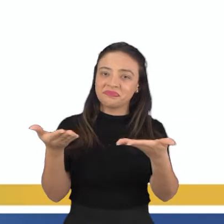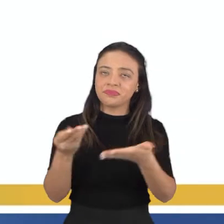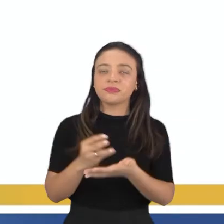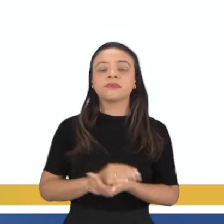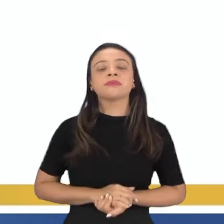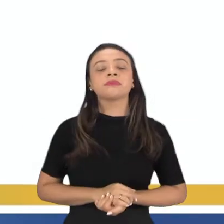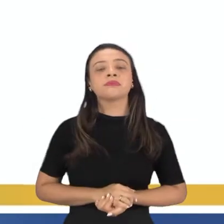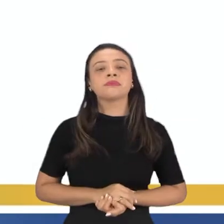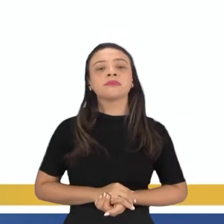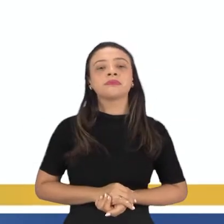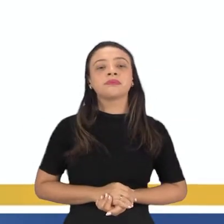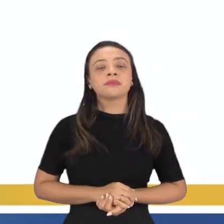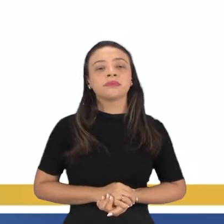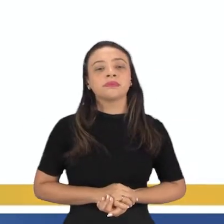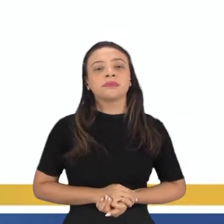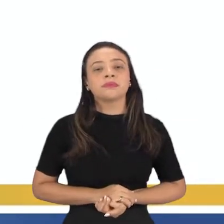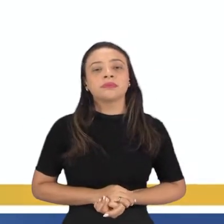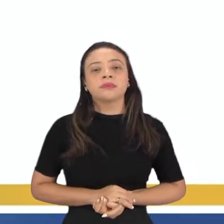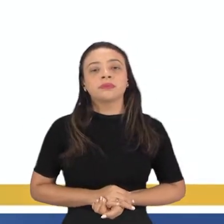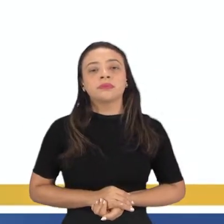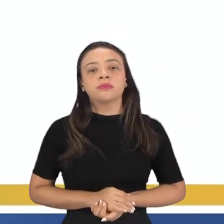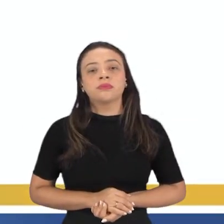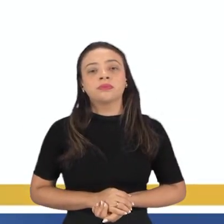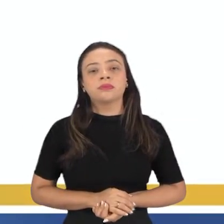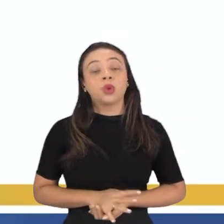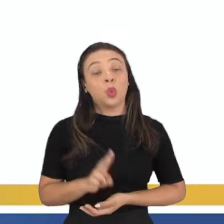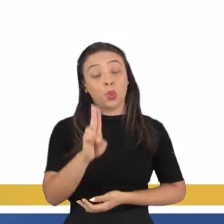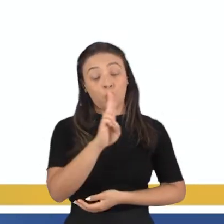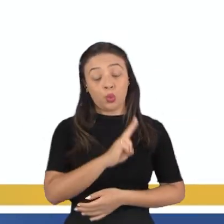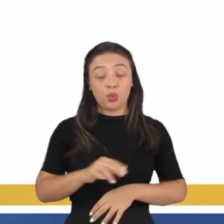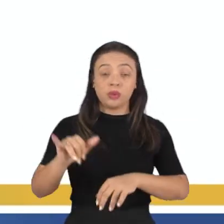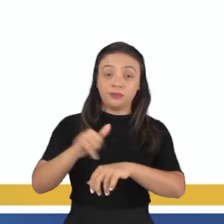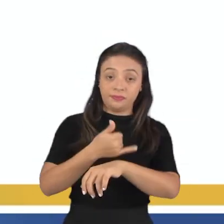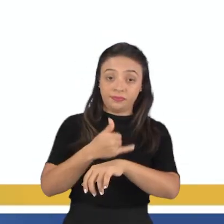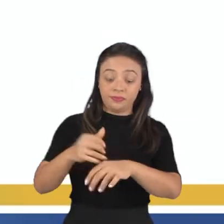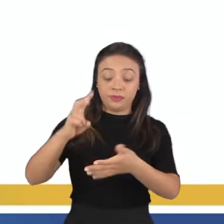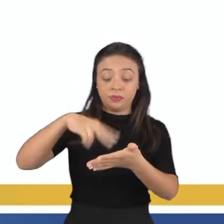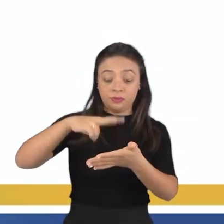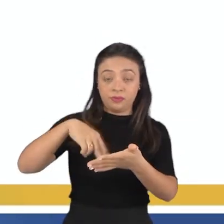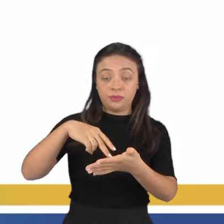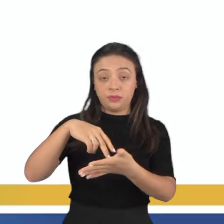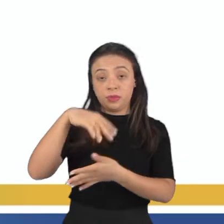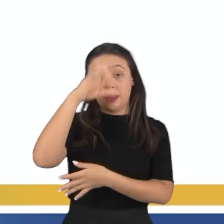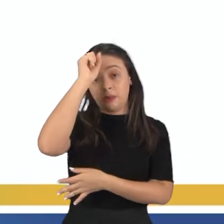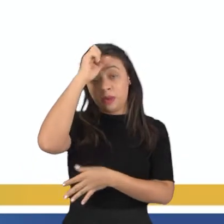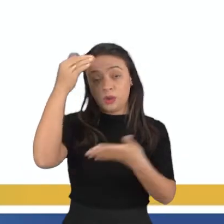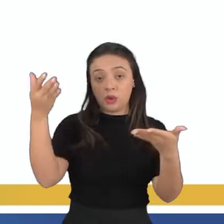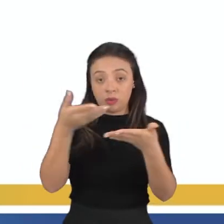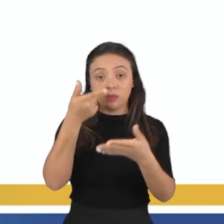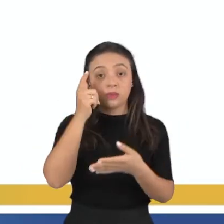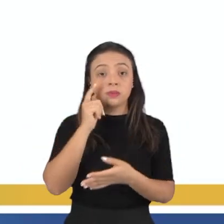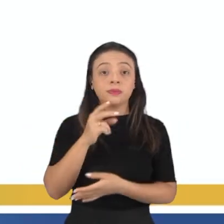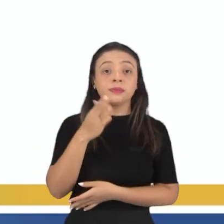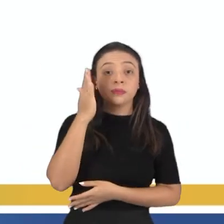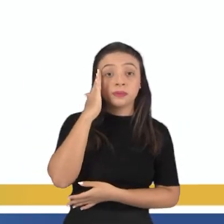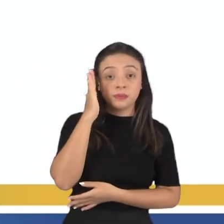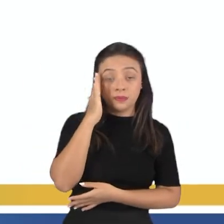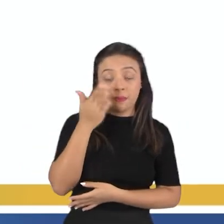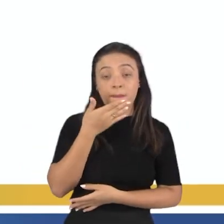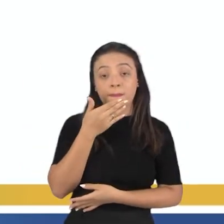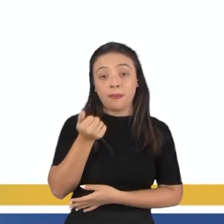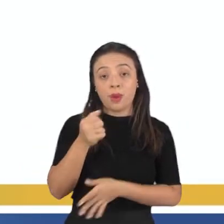trabalhar agora a nossa atividade use as estratégias de leitura que aprendemos para analisar o texto abaixo